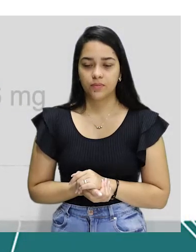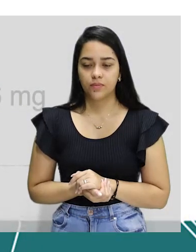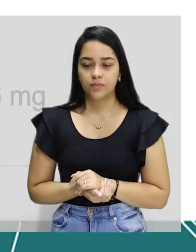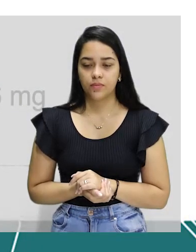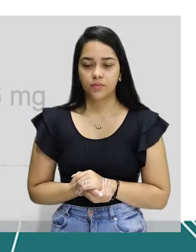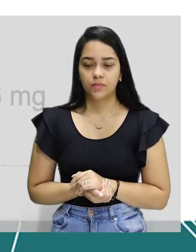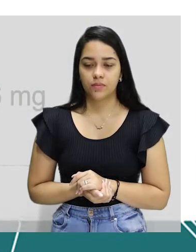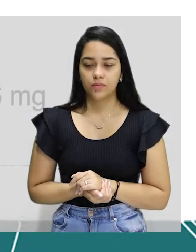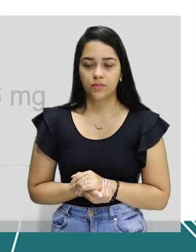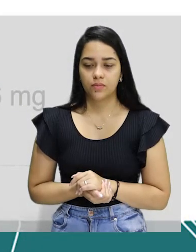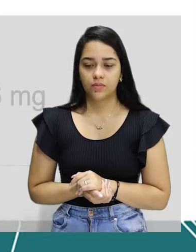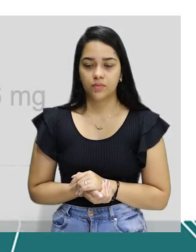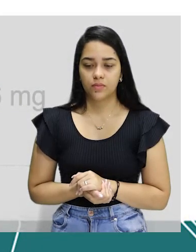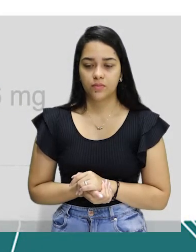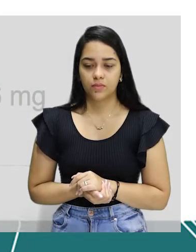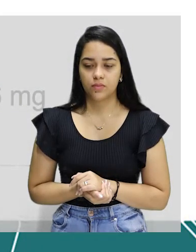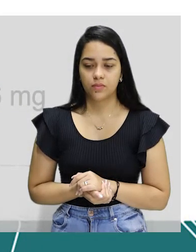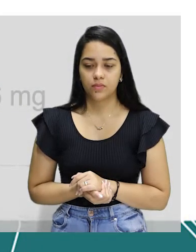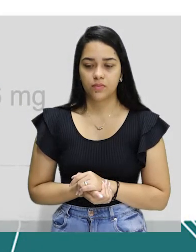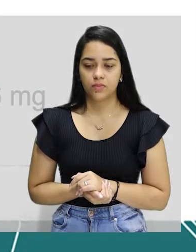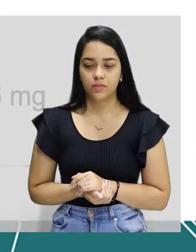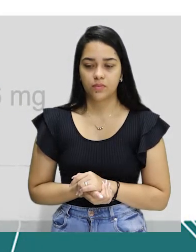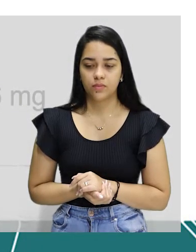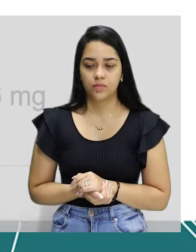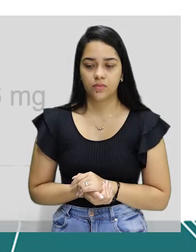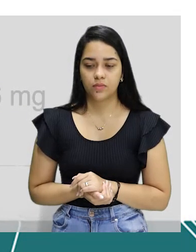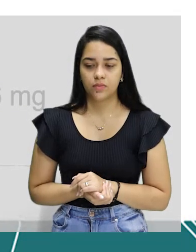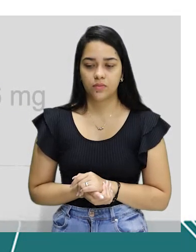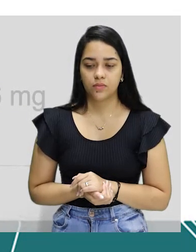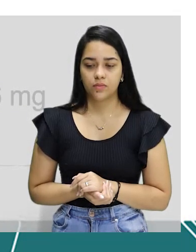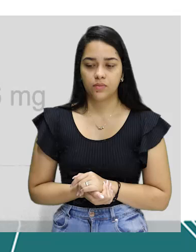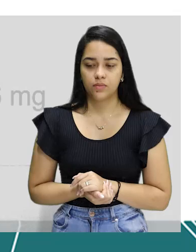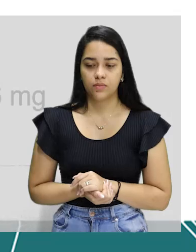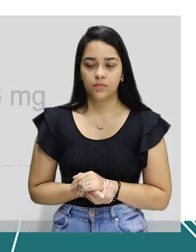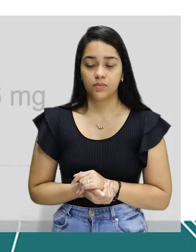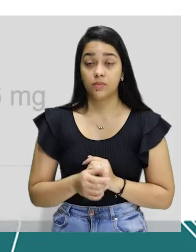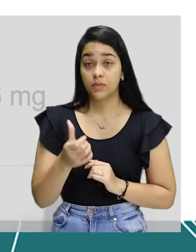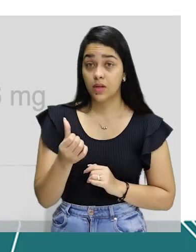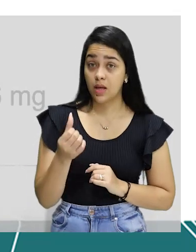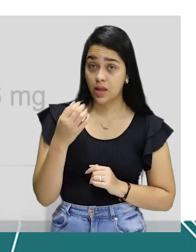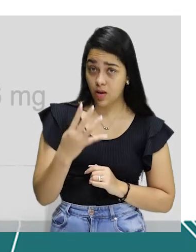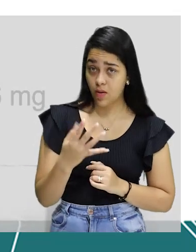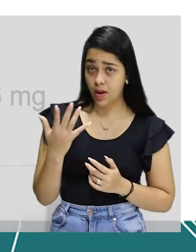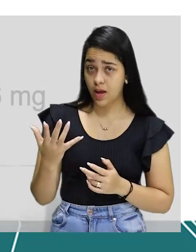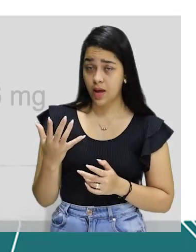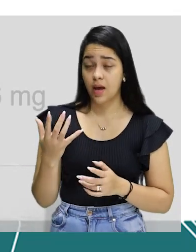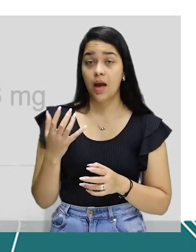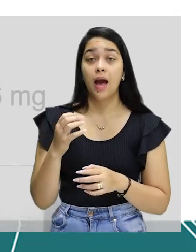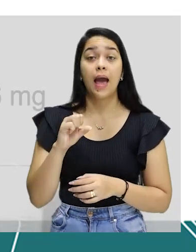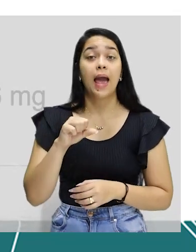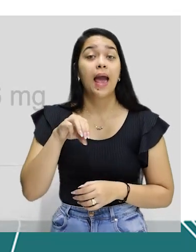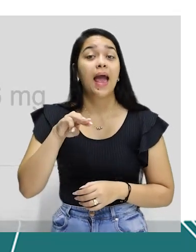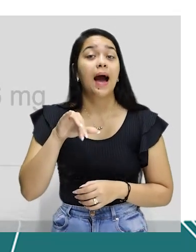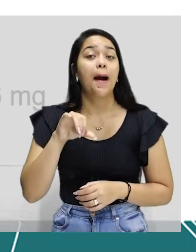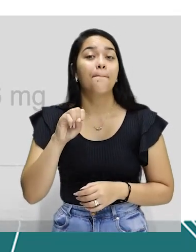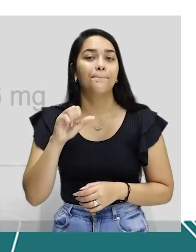A meia-vida do radioisótopo cobre 64, lembrando que 64 é a sua